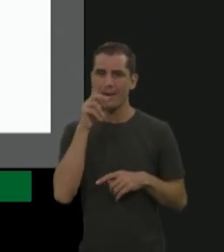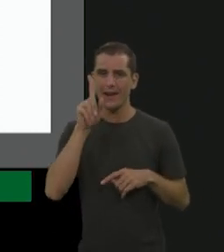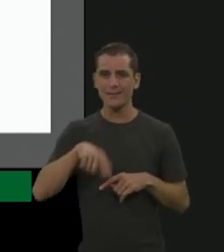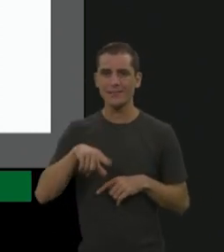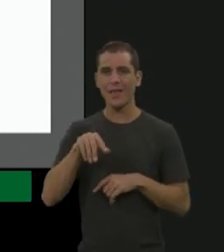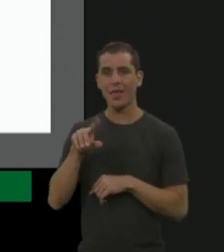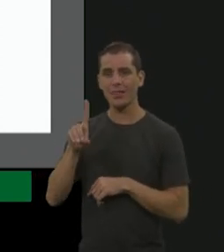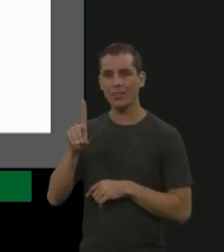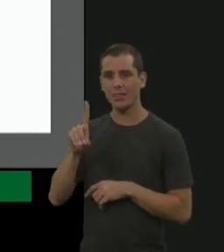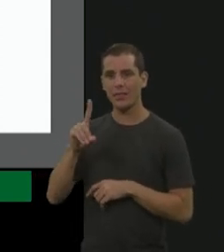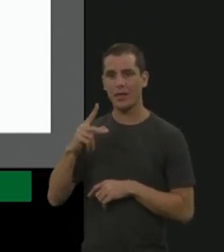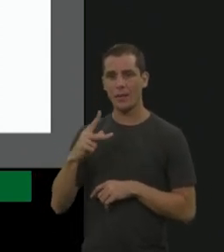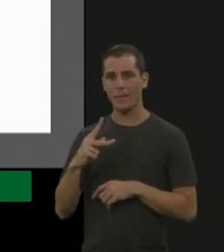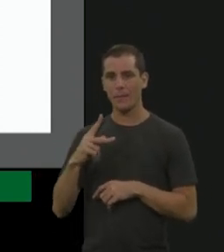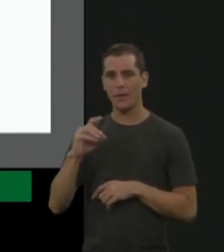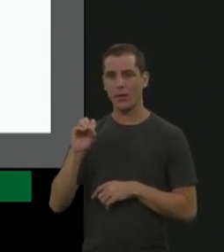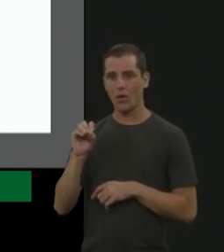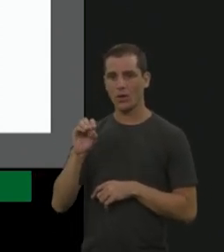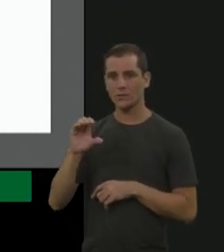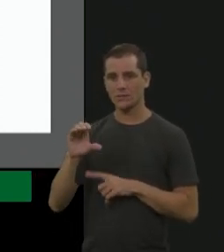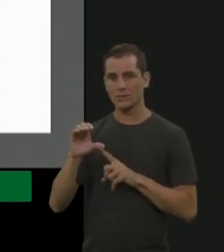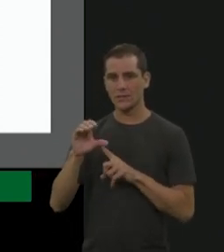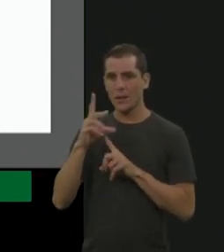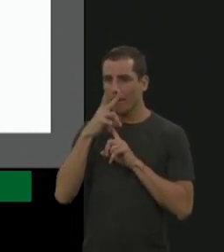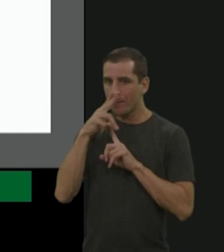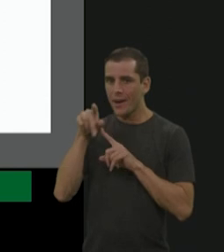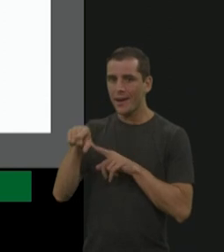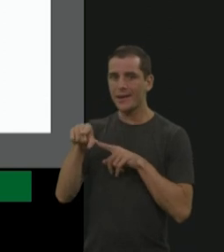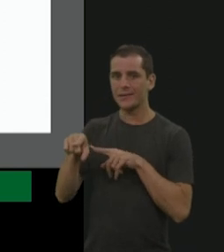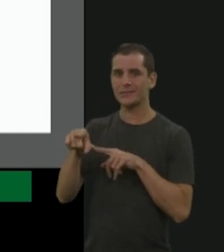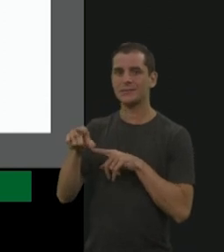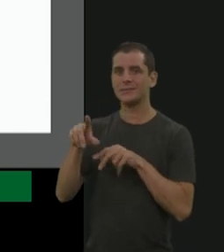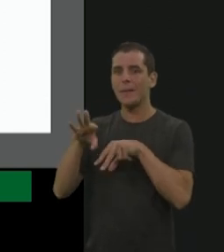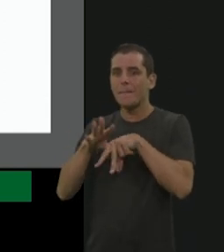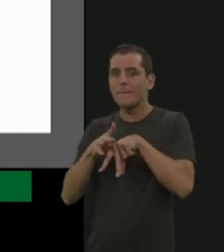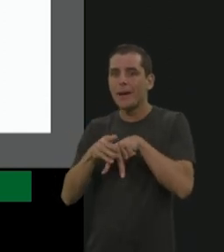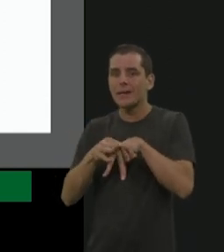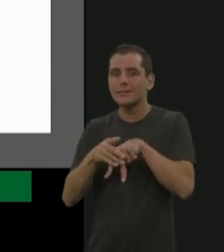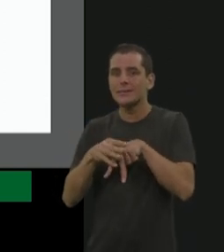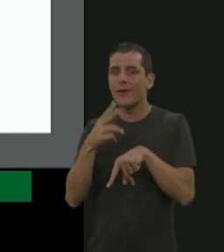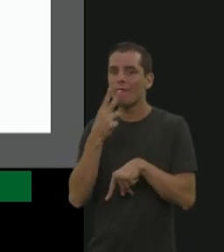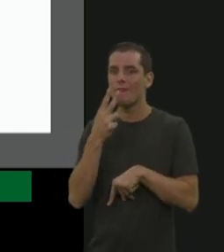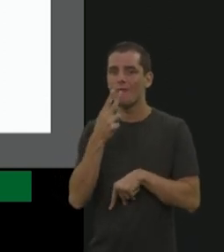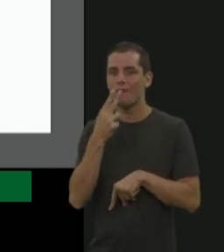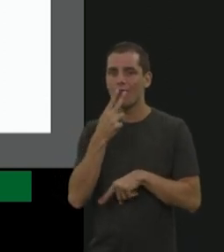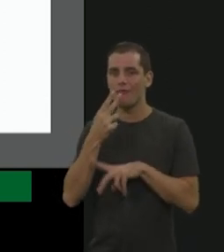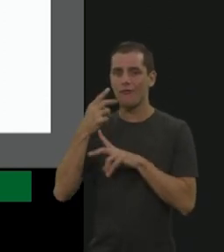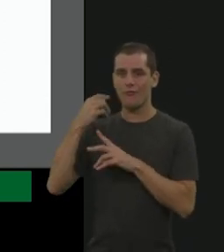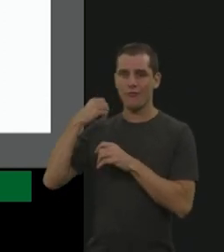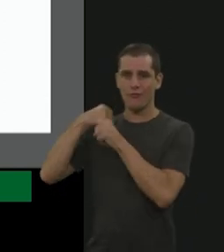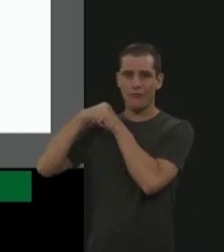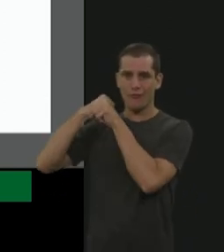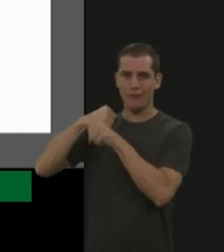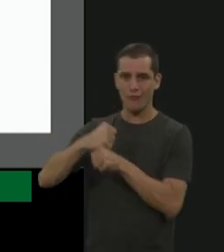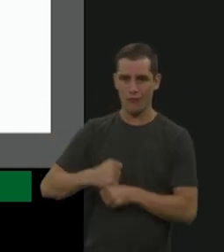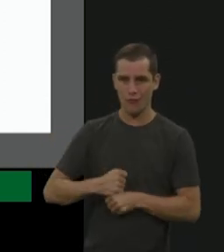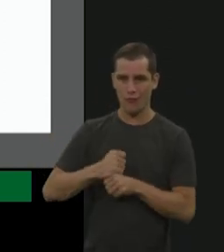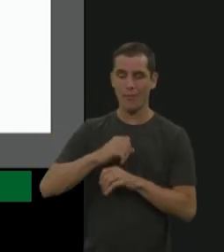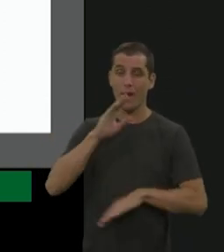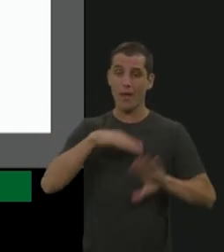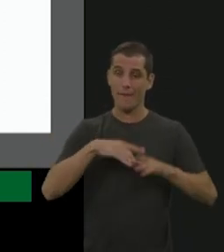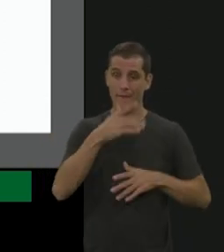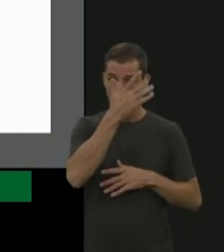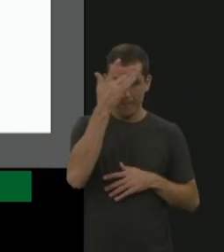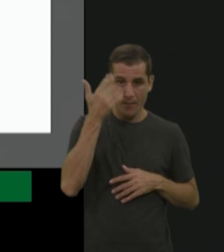se o paciente fosse um grande fumante. Tá? Então, além de fibrose e um quadro de bronquite crônica, alguns podem fazer bronquiectasia, que são